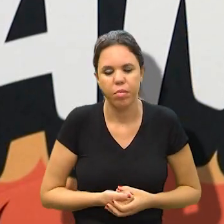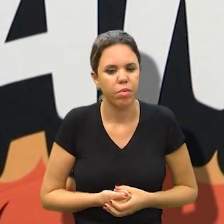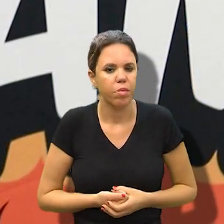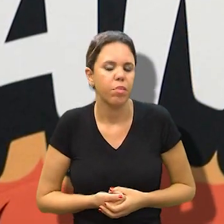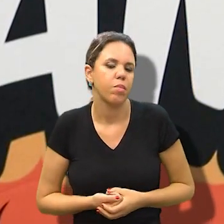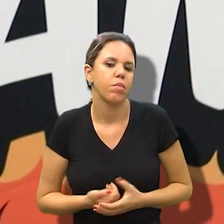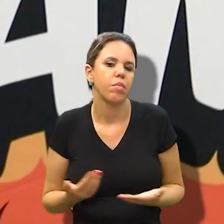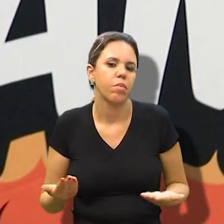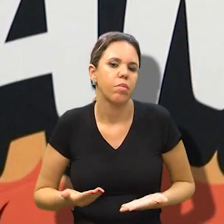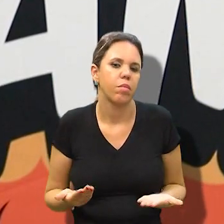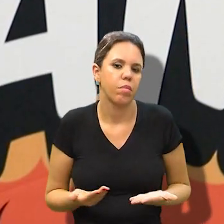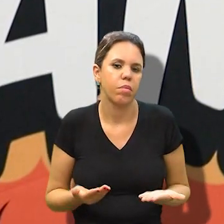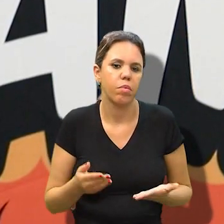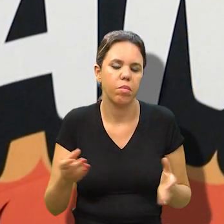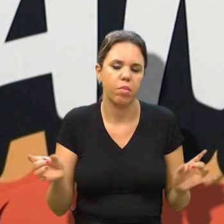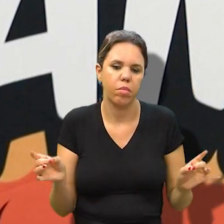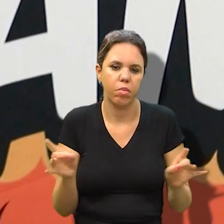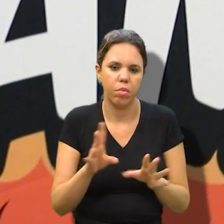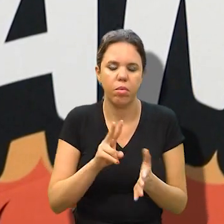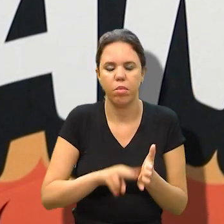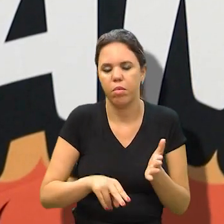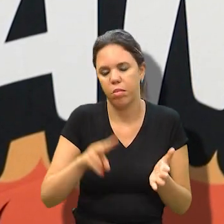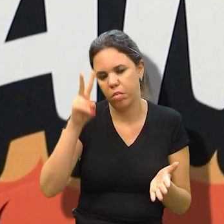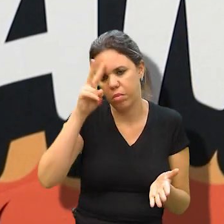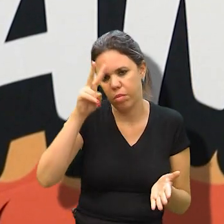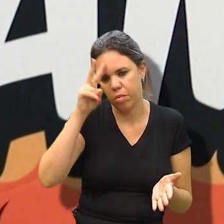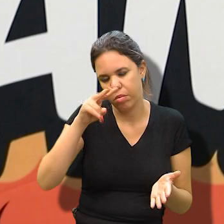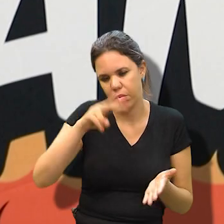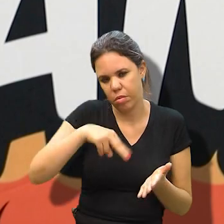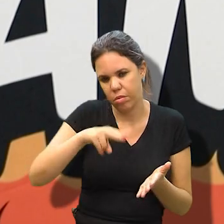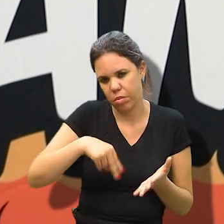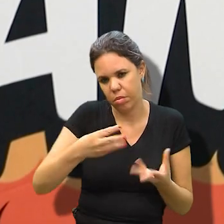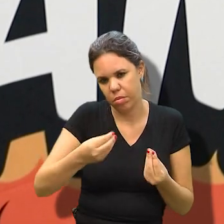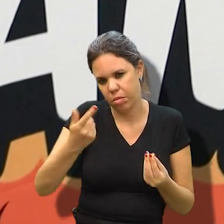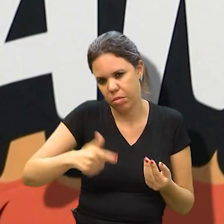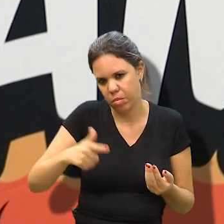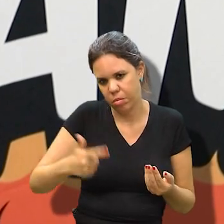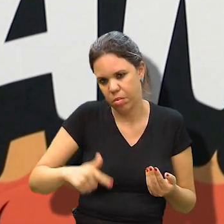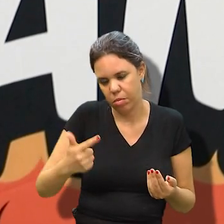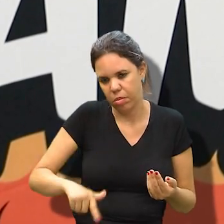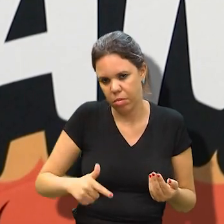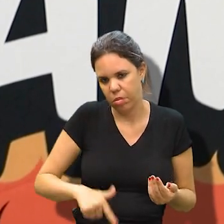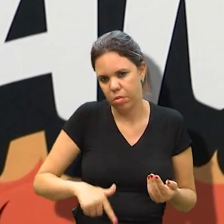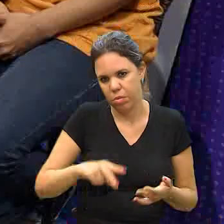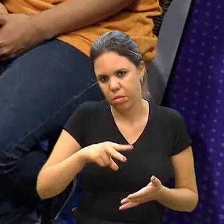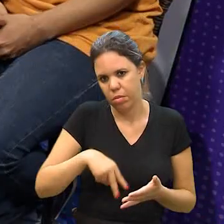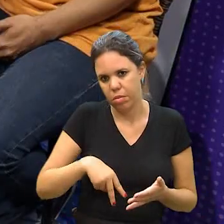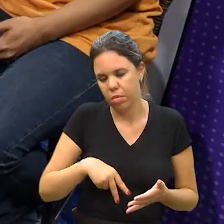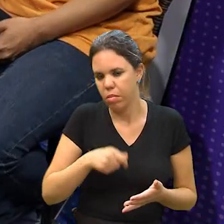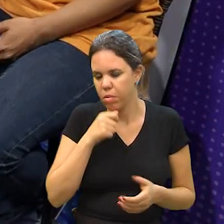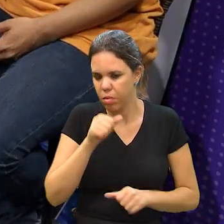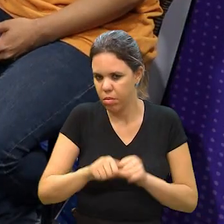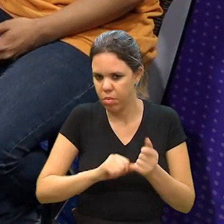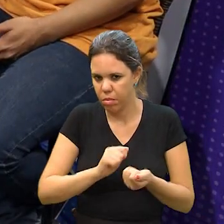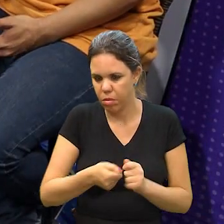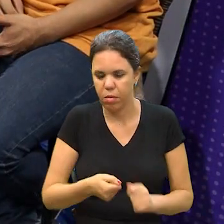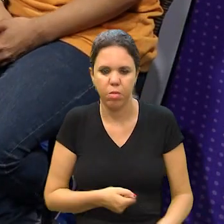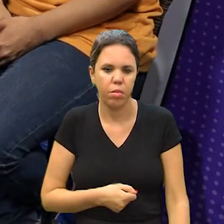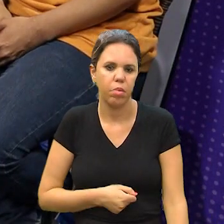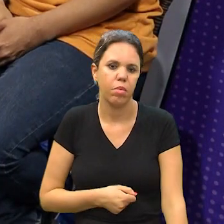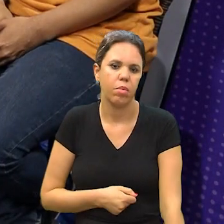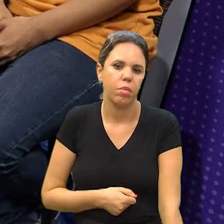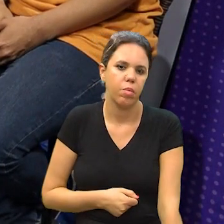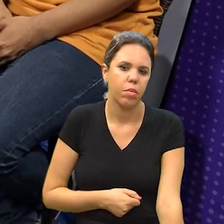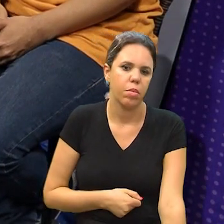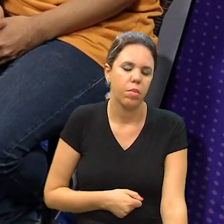E hoje a obra pronta, né? Você deve ter lido muitas e muitas vezes. Você ainda mudaria alguma